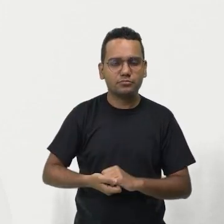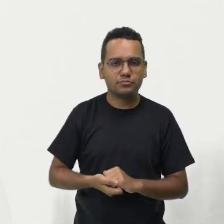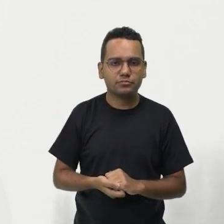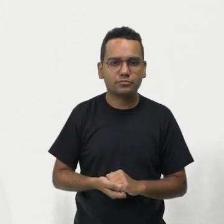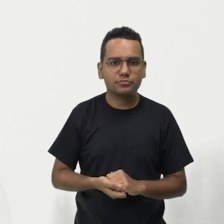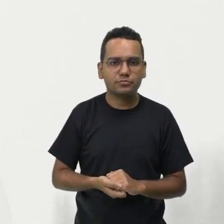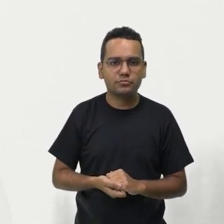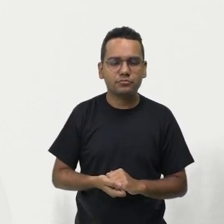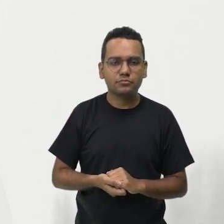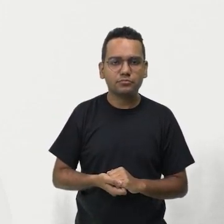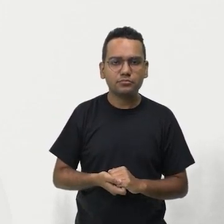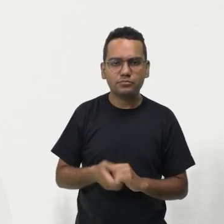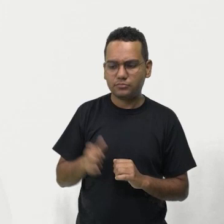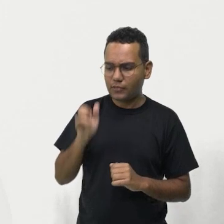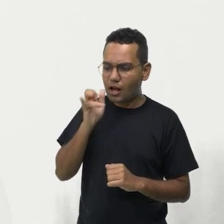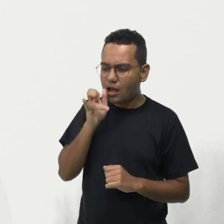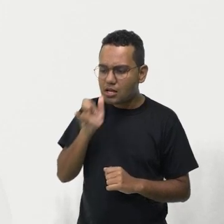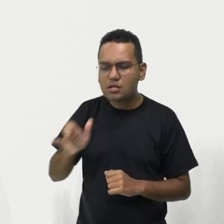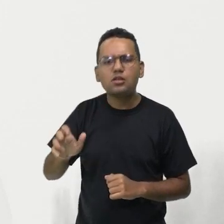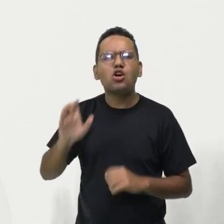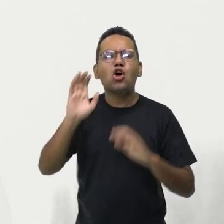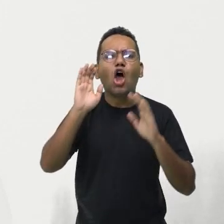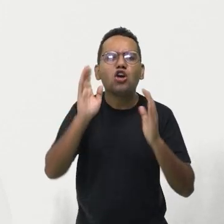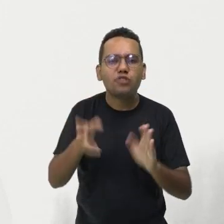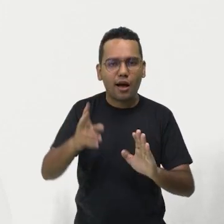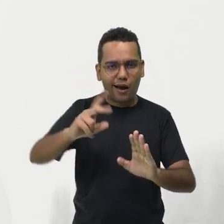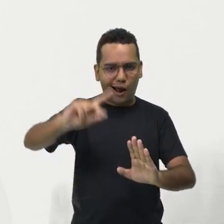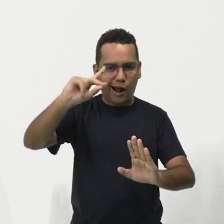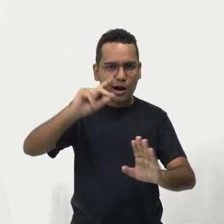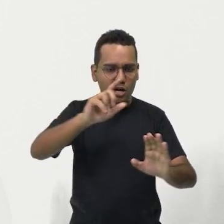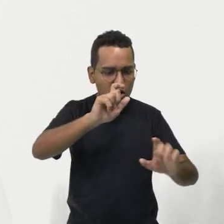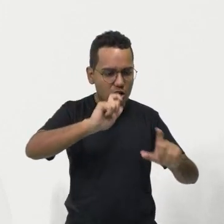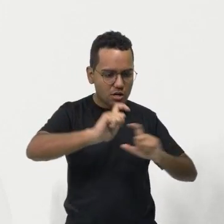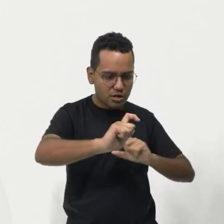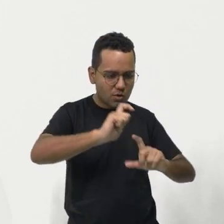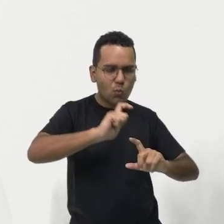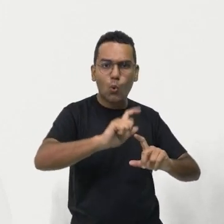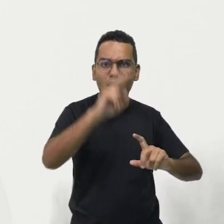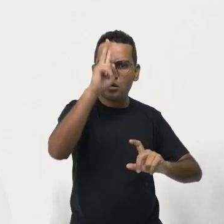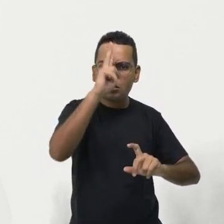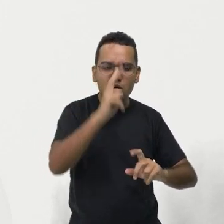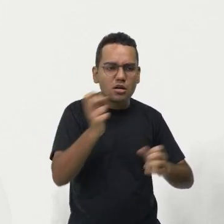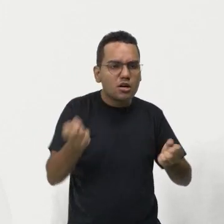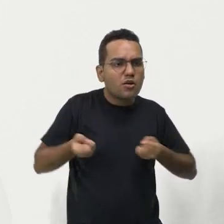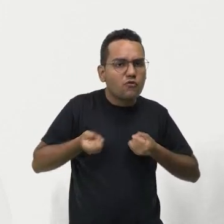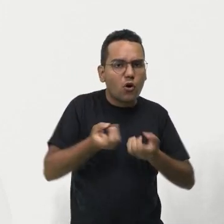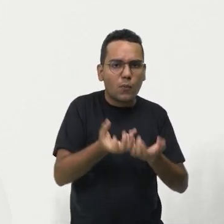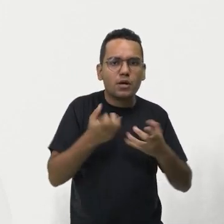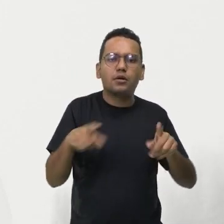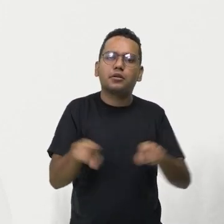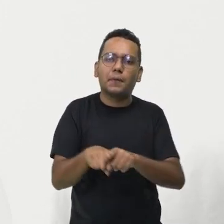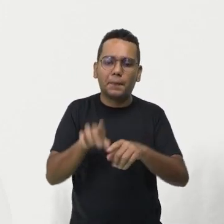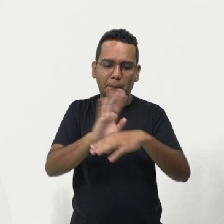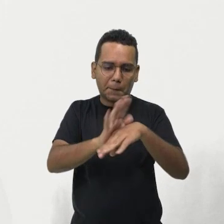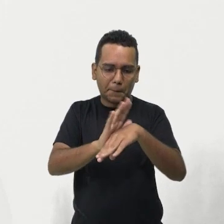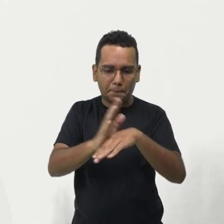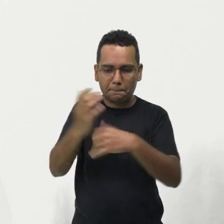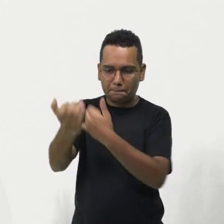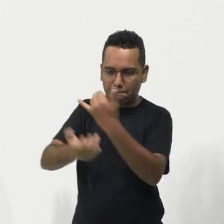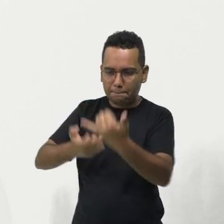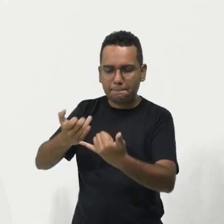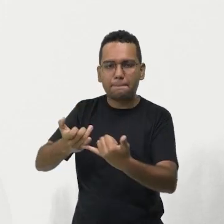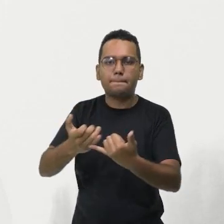A eletricidade sempre foi bastante explorada pelas histórias das revistas em quadrinhos, do cinema e dos